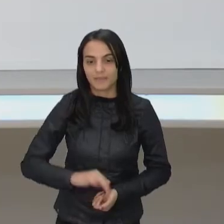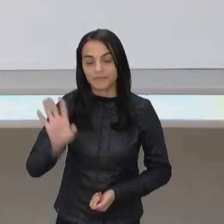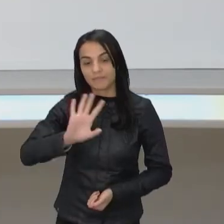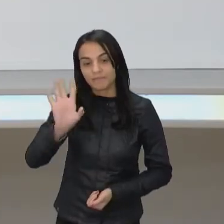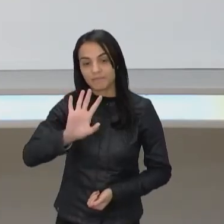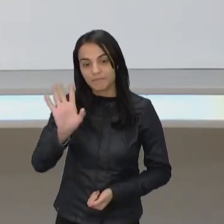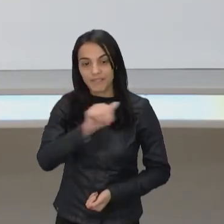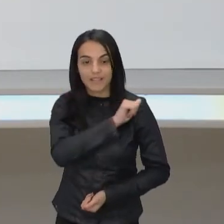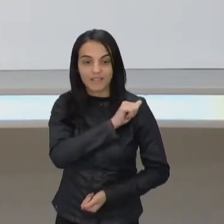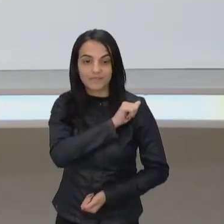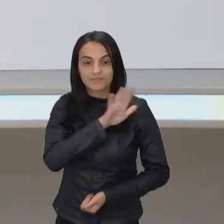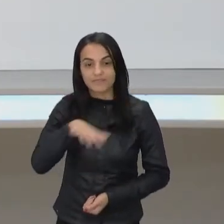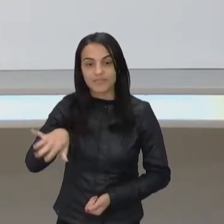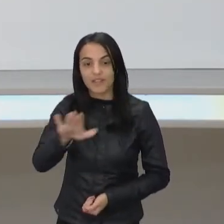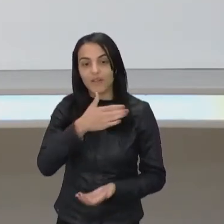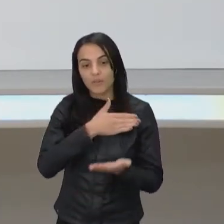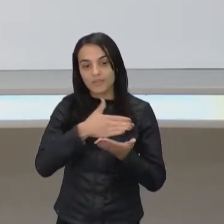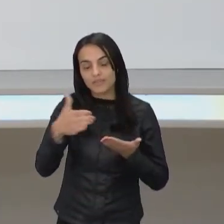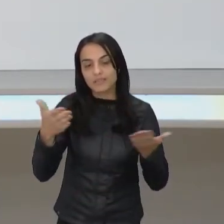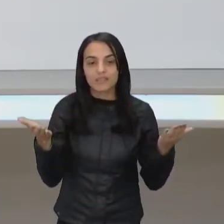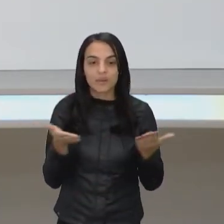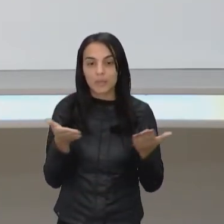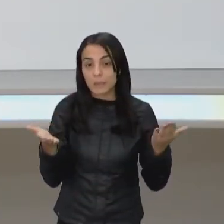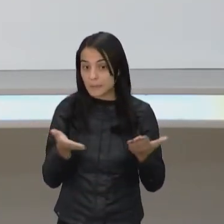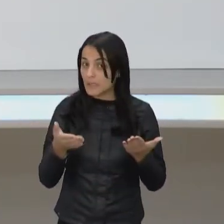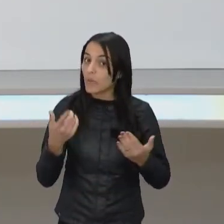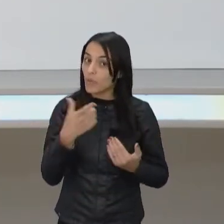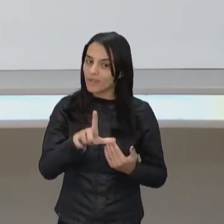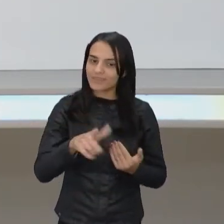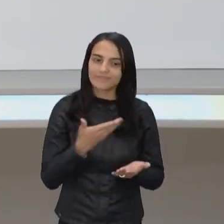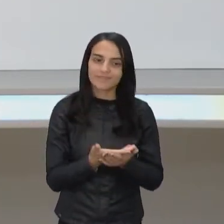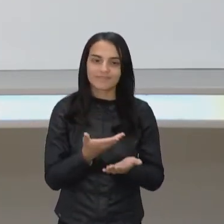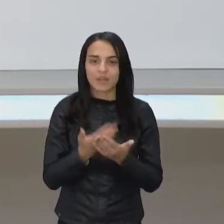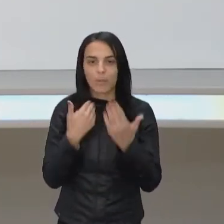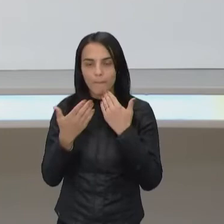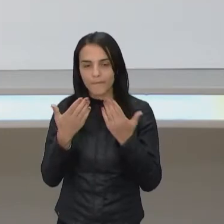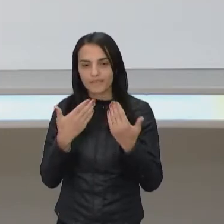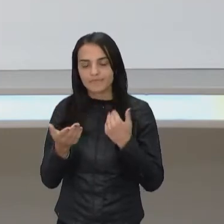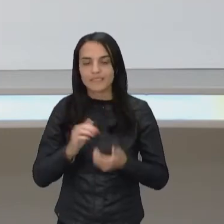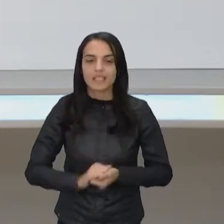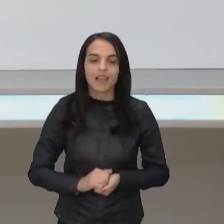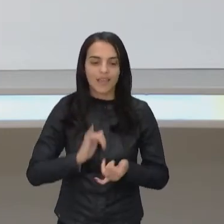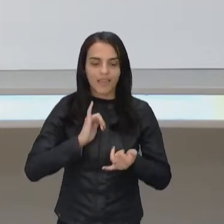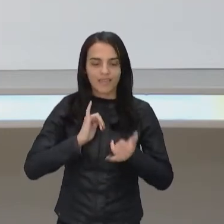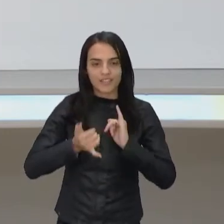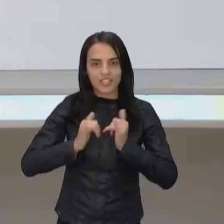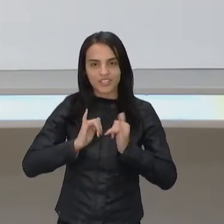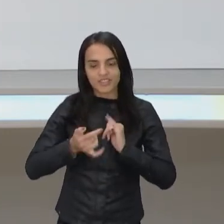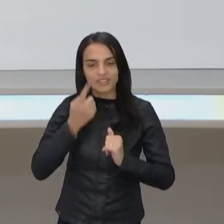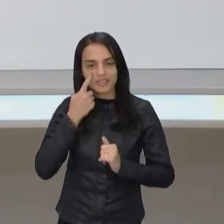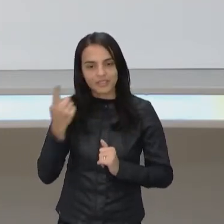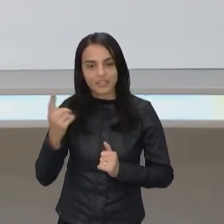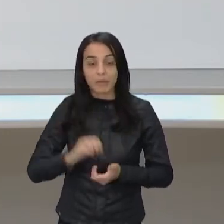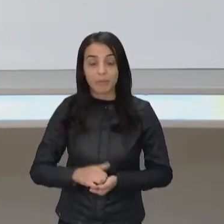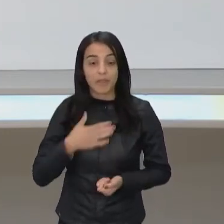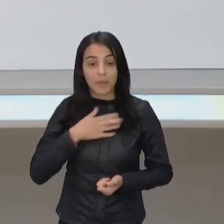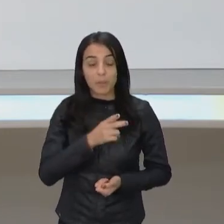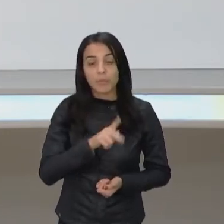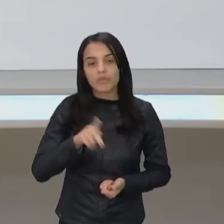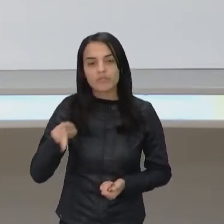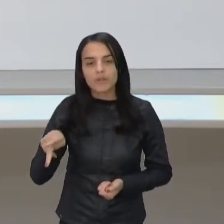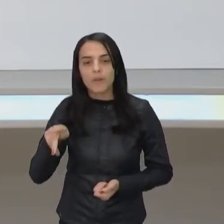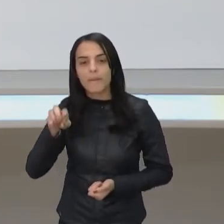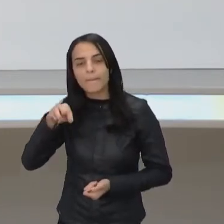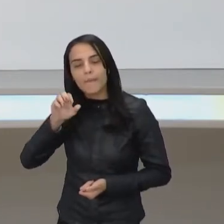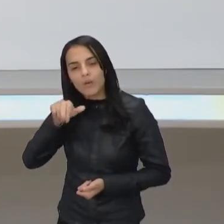Olá a todos os estudantes, está começando aí mais uma aula aqui, mais uma conversa sobre eficiência energética. Eu sou o professor Magno. Vamos tocar aí